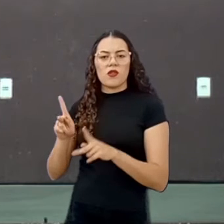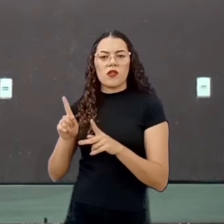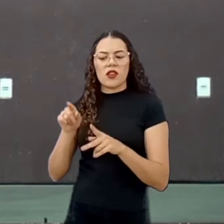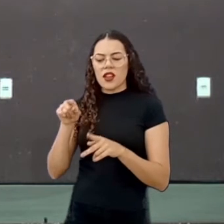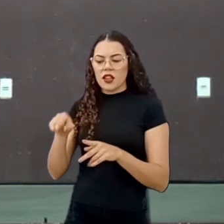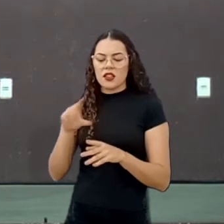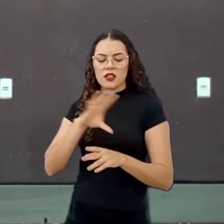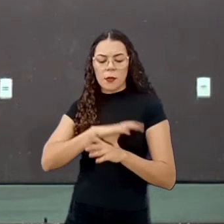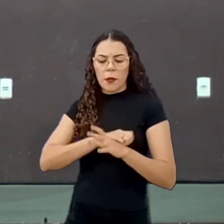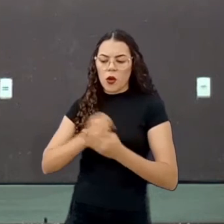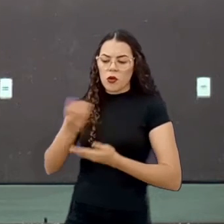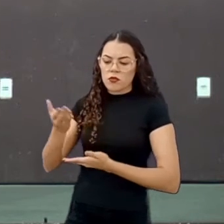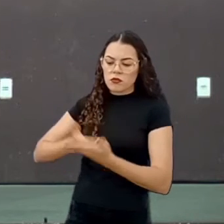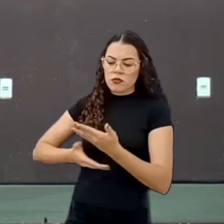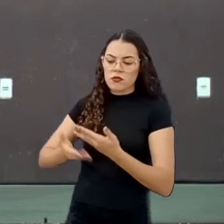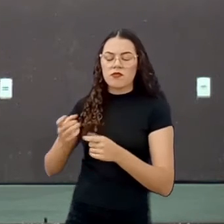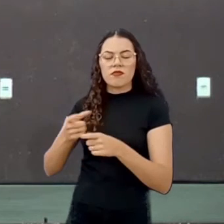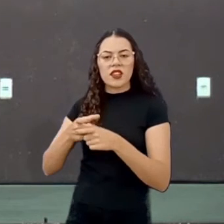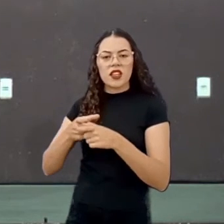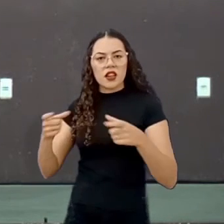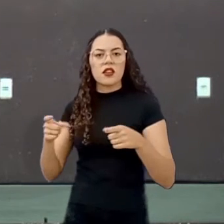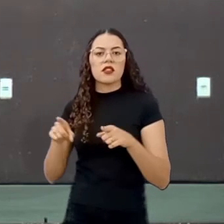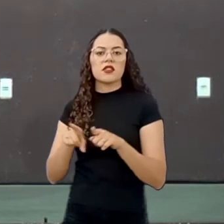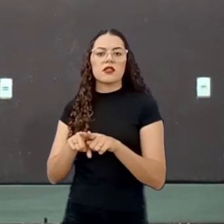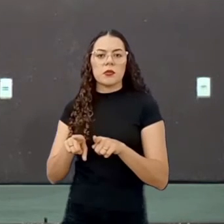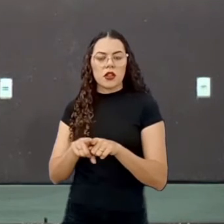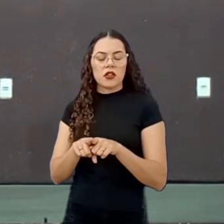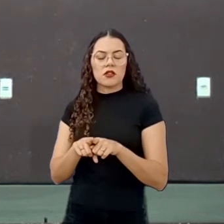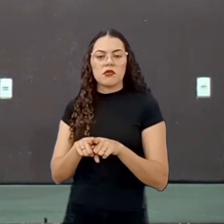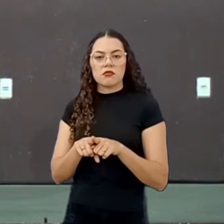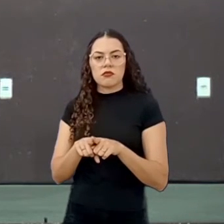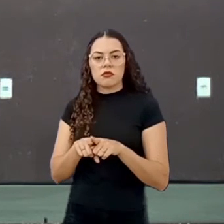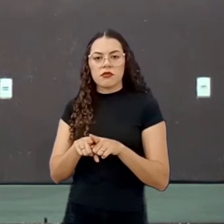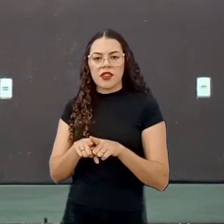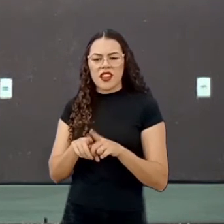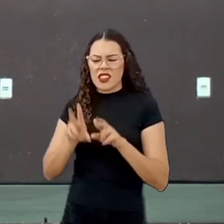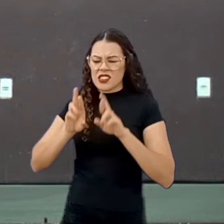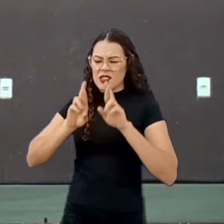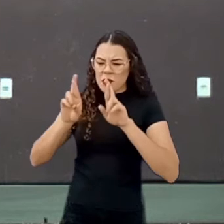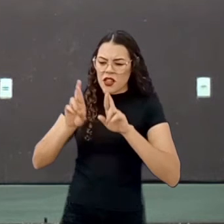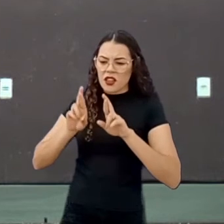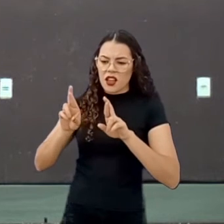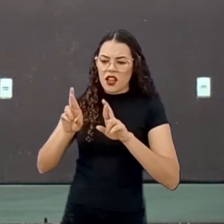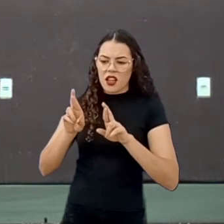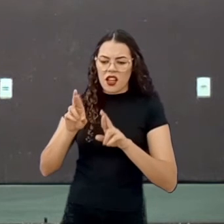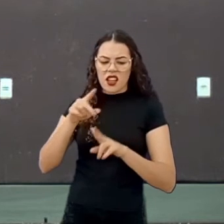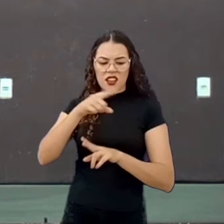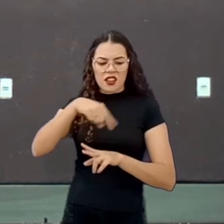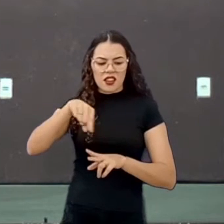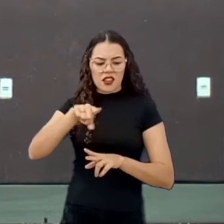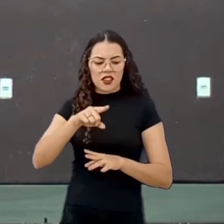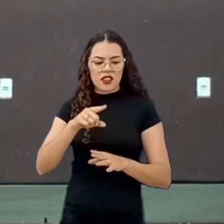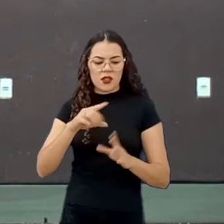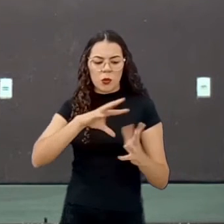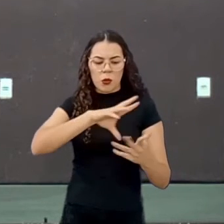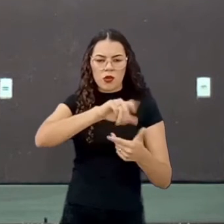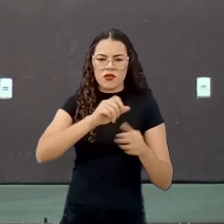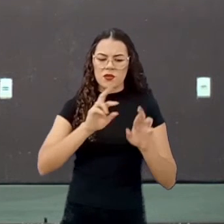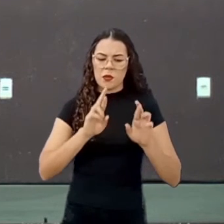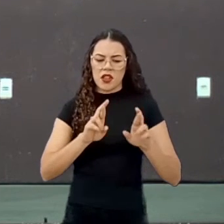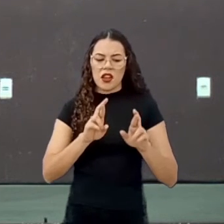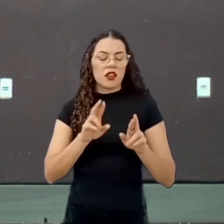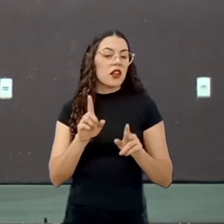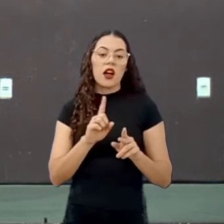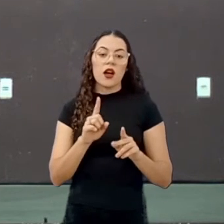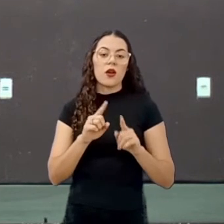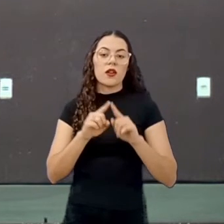amam, eles frutificam. Eles não esperam nos nossos reis e imperadores, mas eles esperam